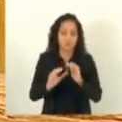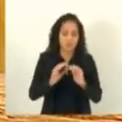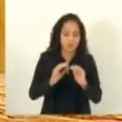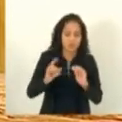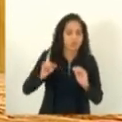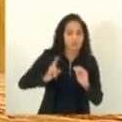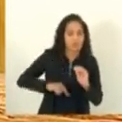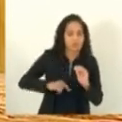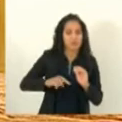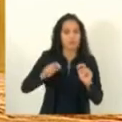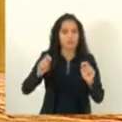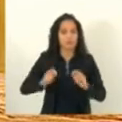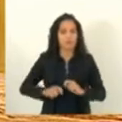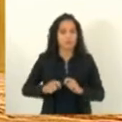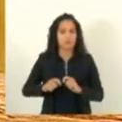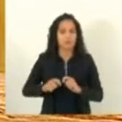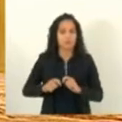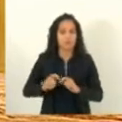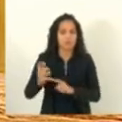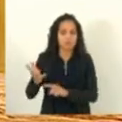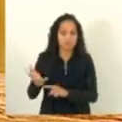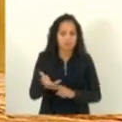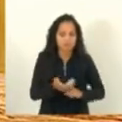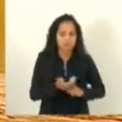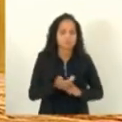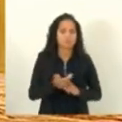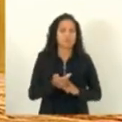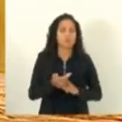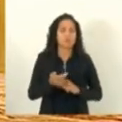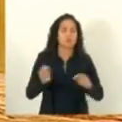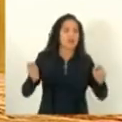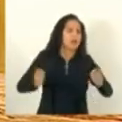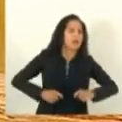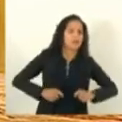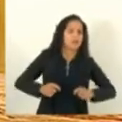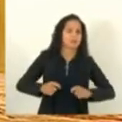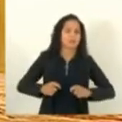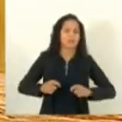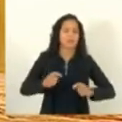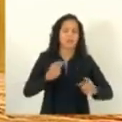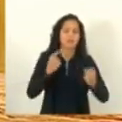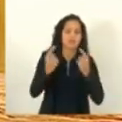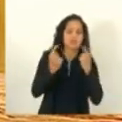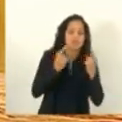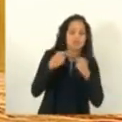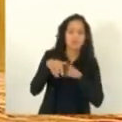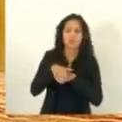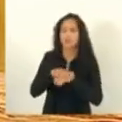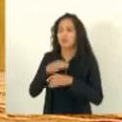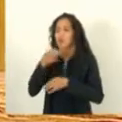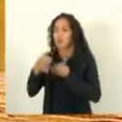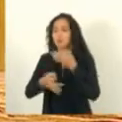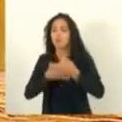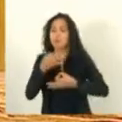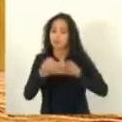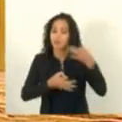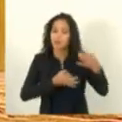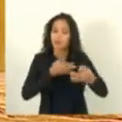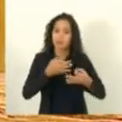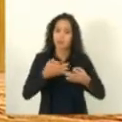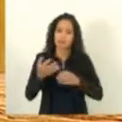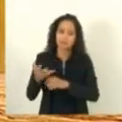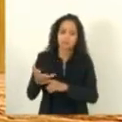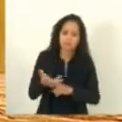consegue atrair para o indivíduo a sua capacidade de dialogar, argumentar,